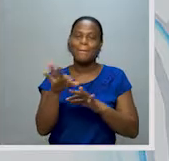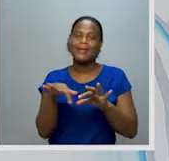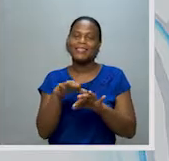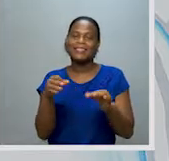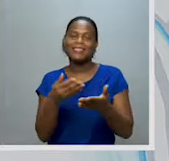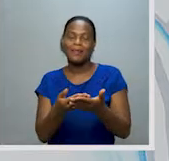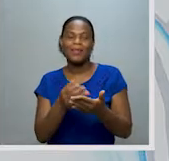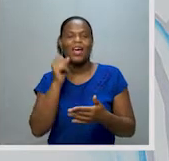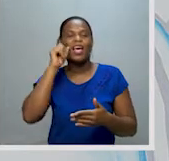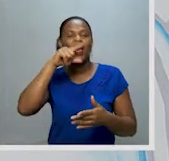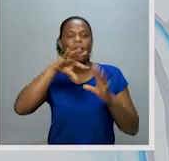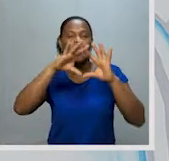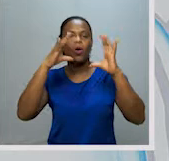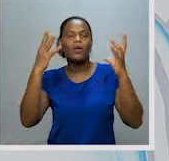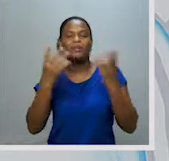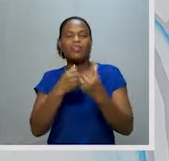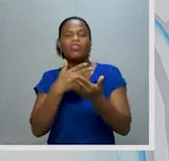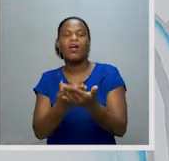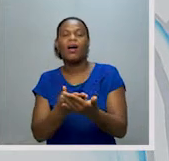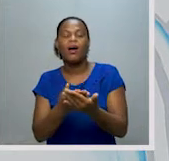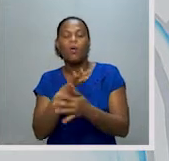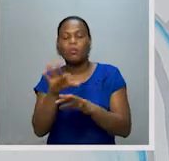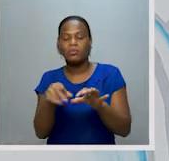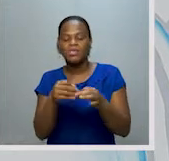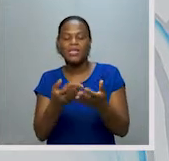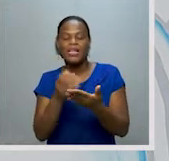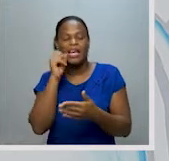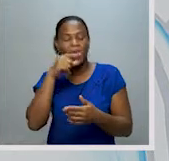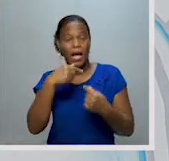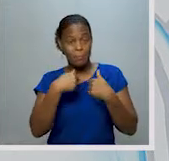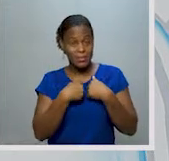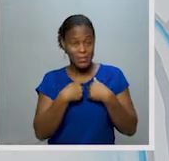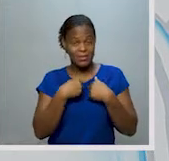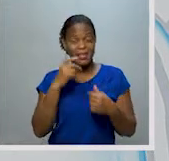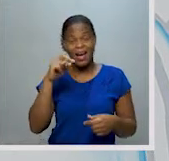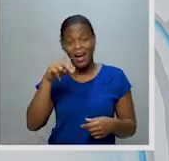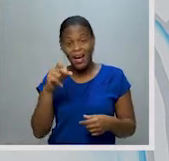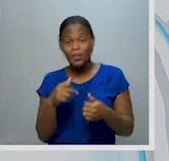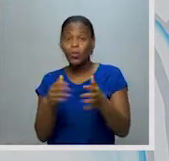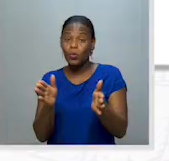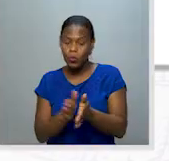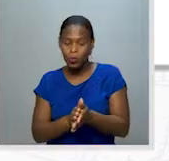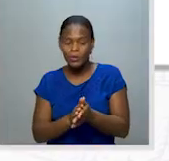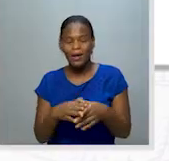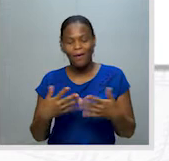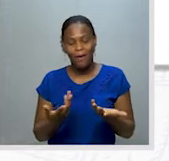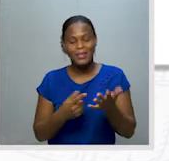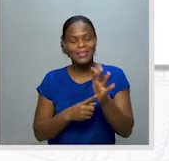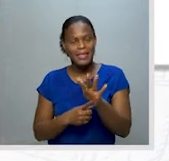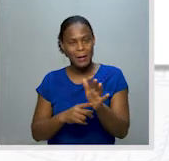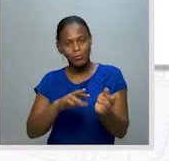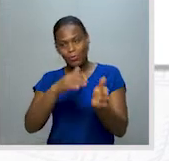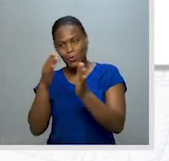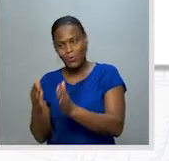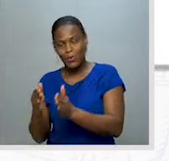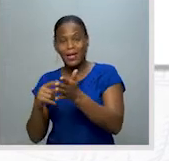quem é que a natureza está a oferecer o presente? A mim, a Ana e a todos. E o exemplo do outro lado